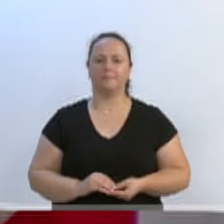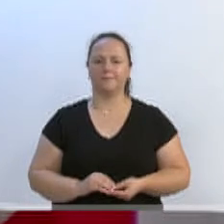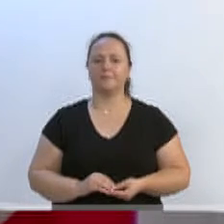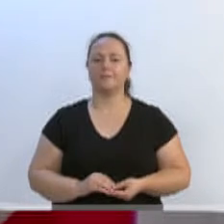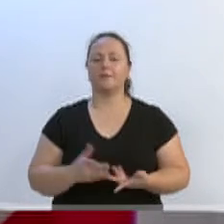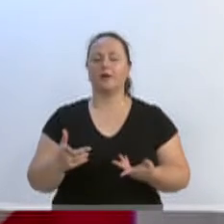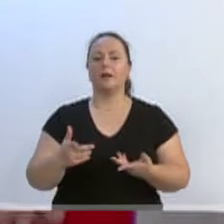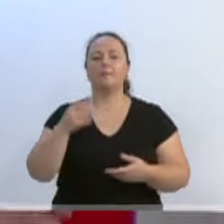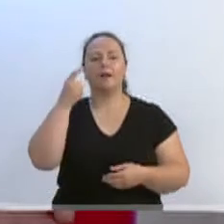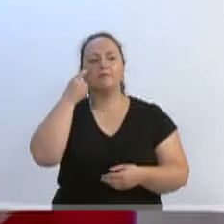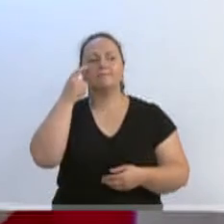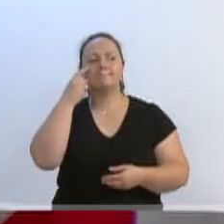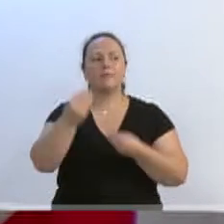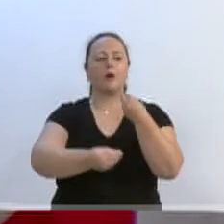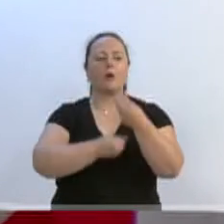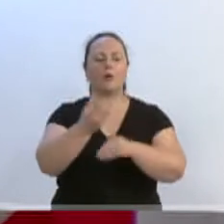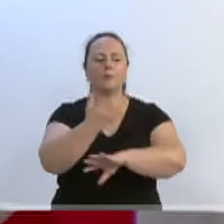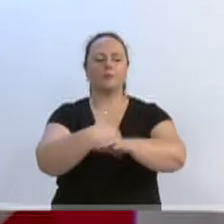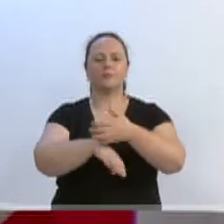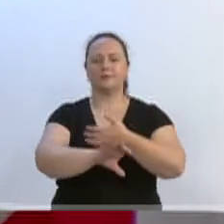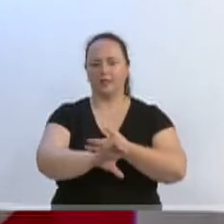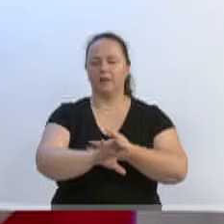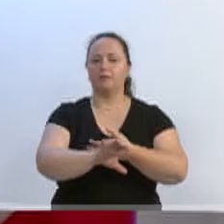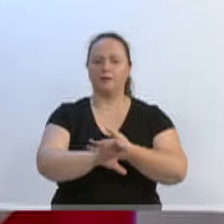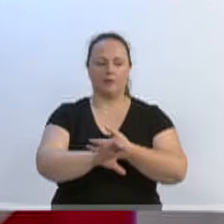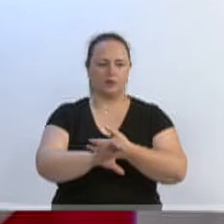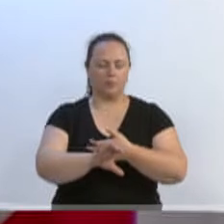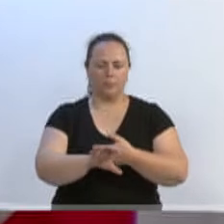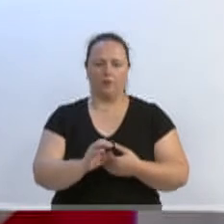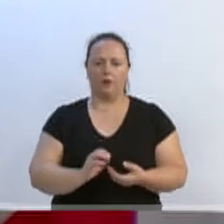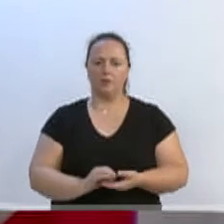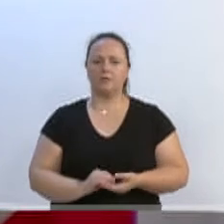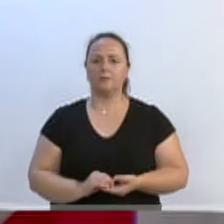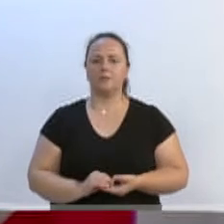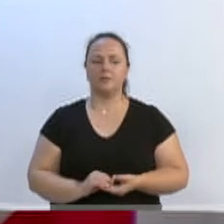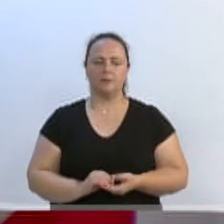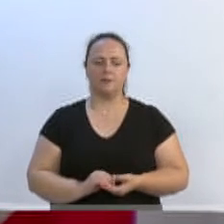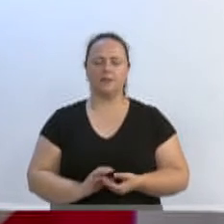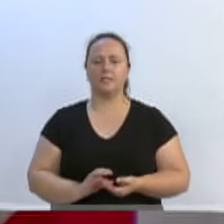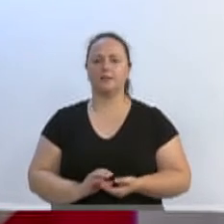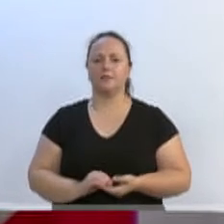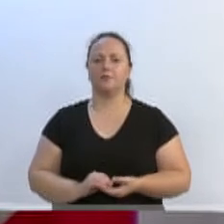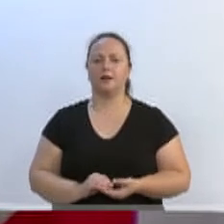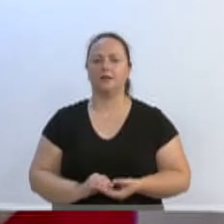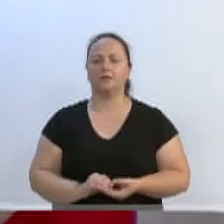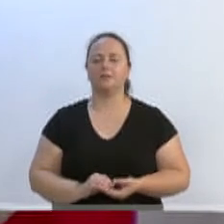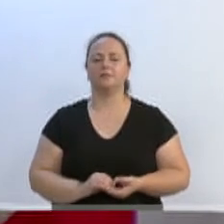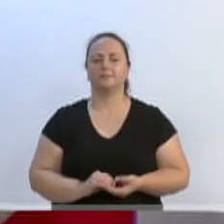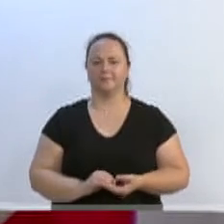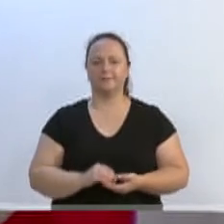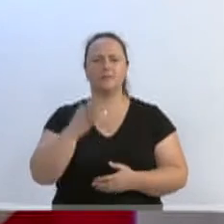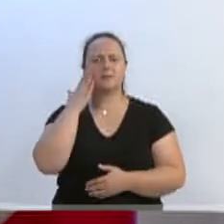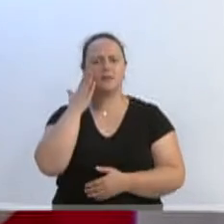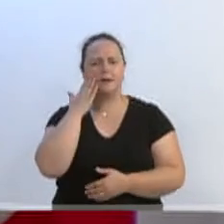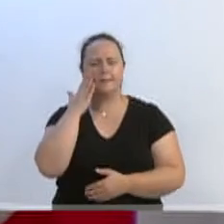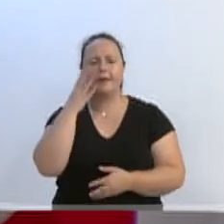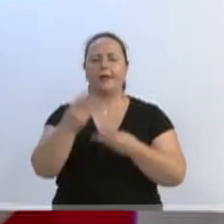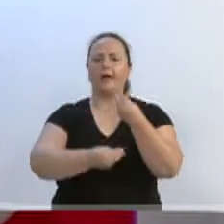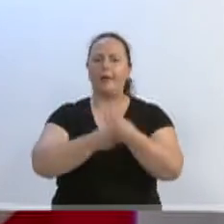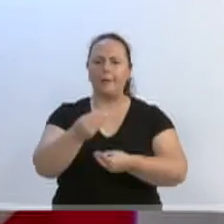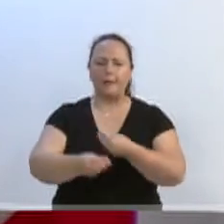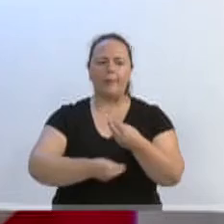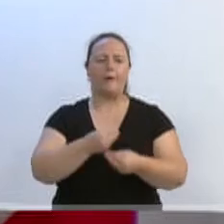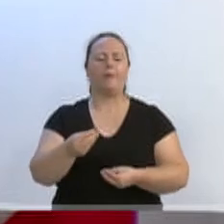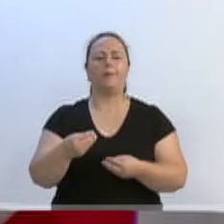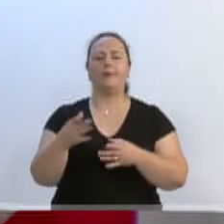para o seu próximo para seu amigo para seu companheiro saber dividir saber combater saber